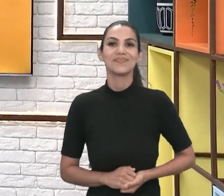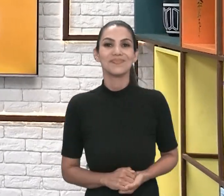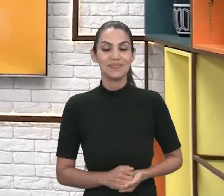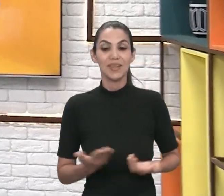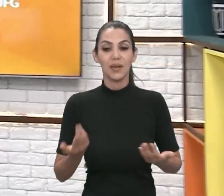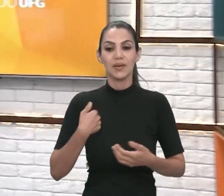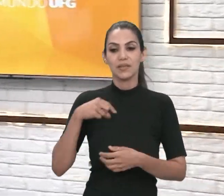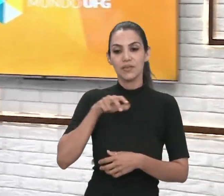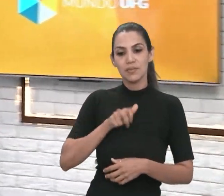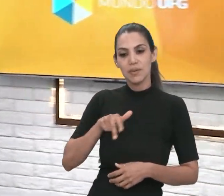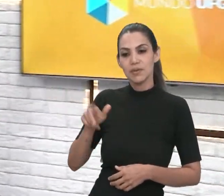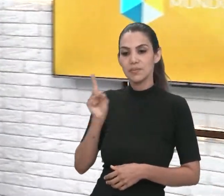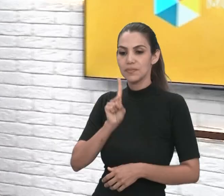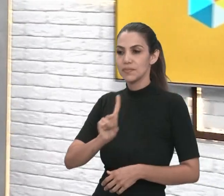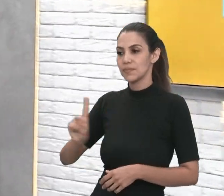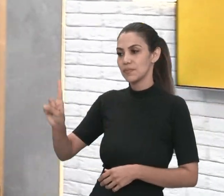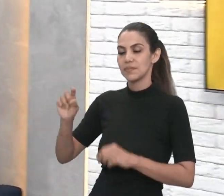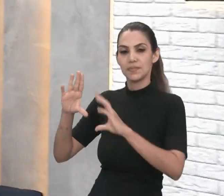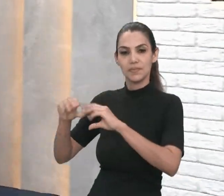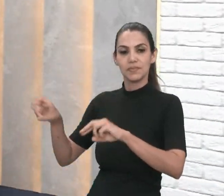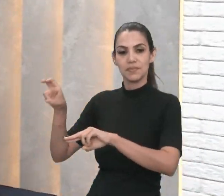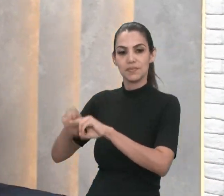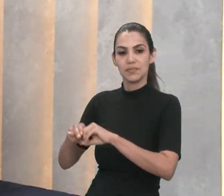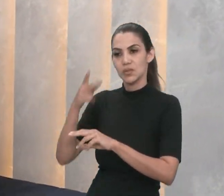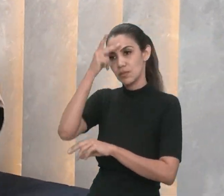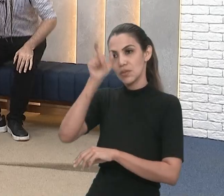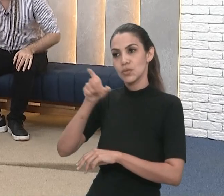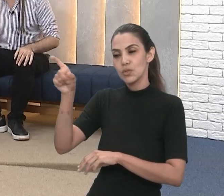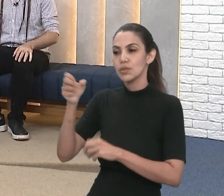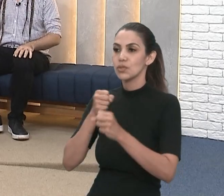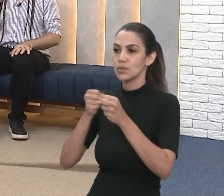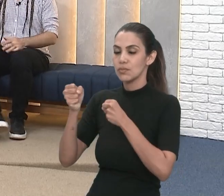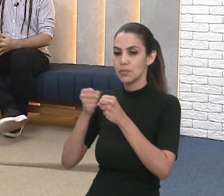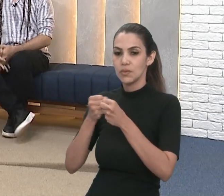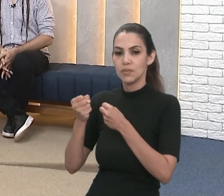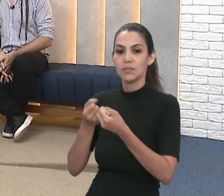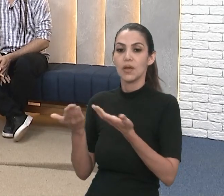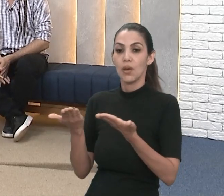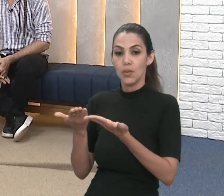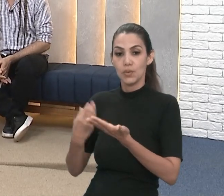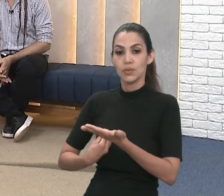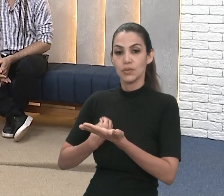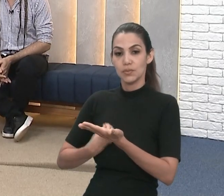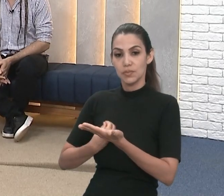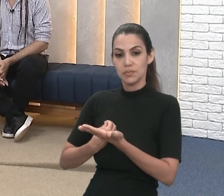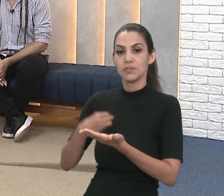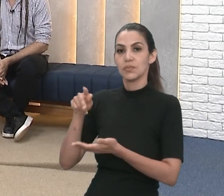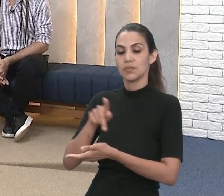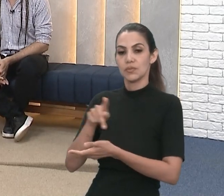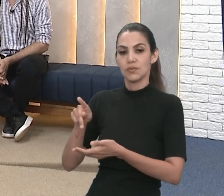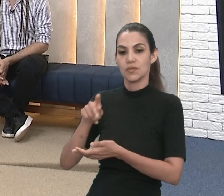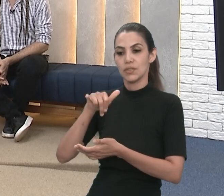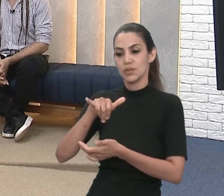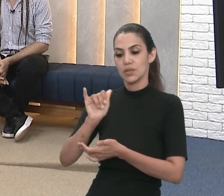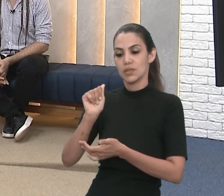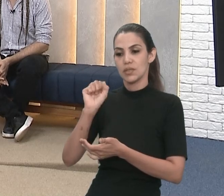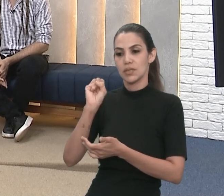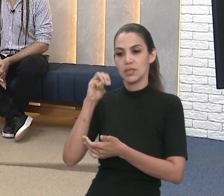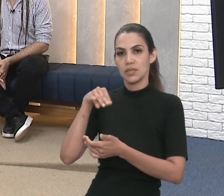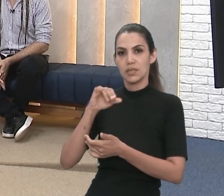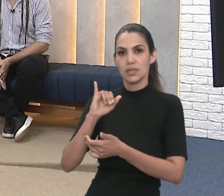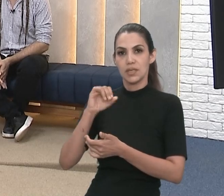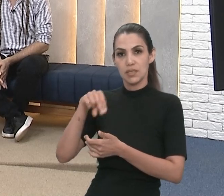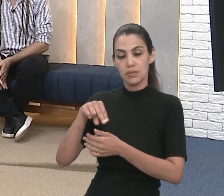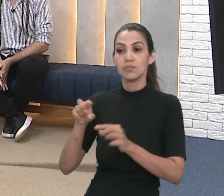vou caminhando então aqui para o nosso sofá para conversar com as nossas convidadas de hoje. Hoje estão aqui comigo a professora Yasmin Lira